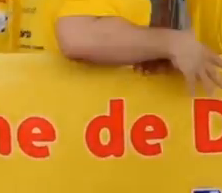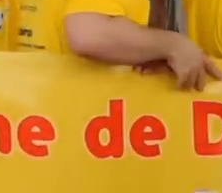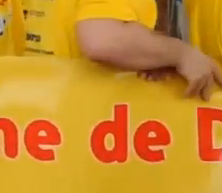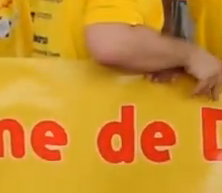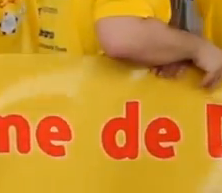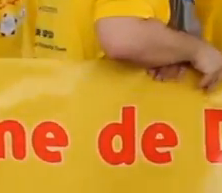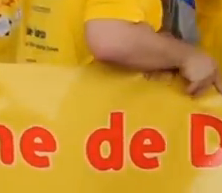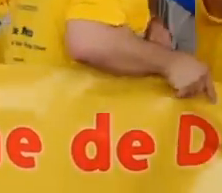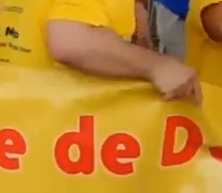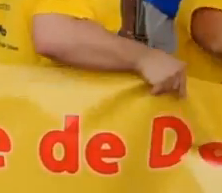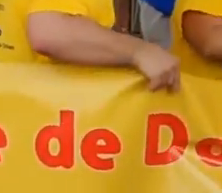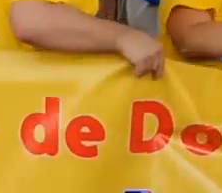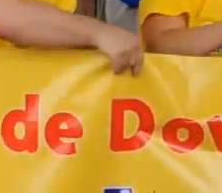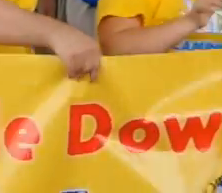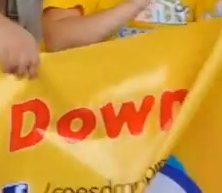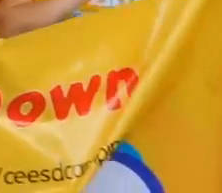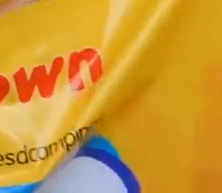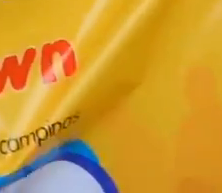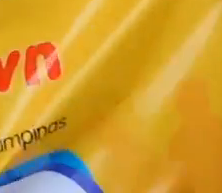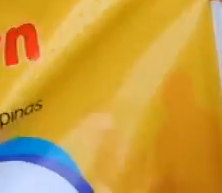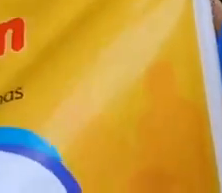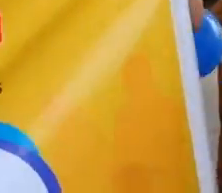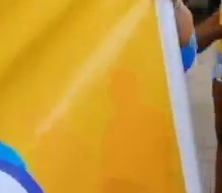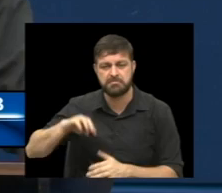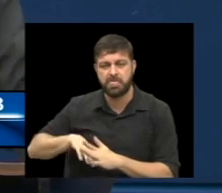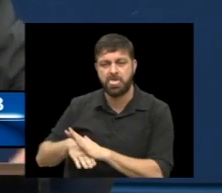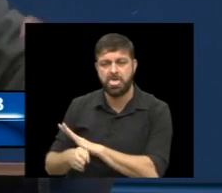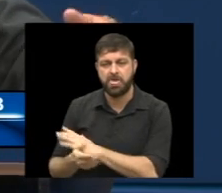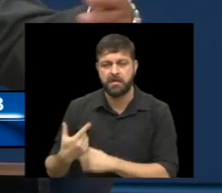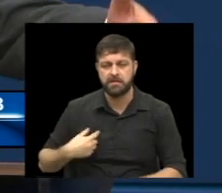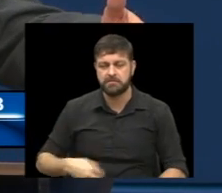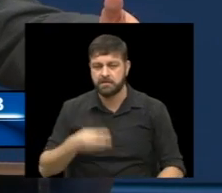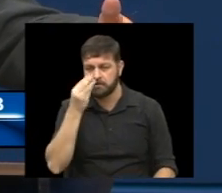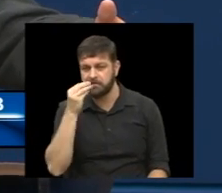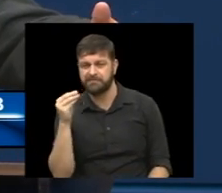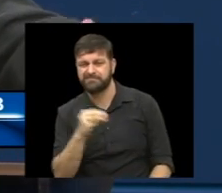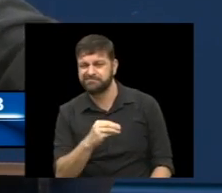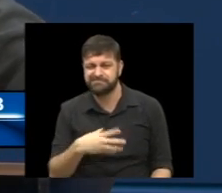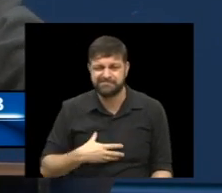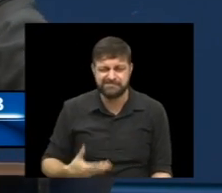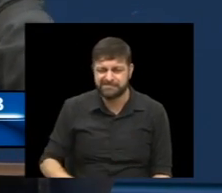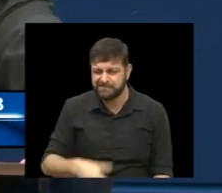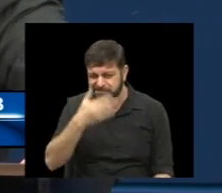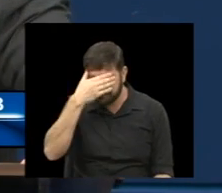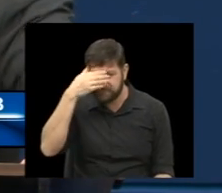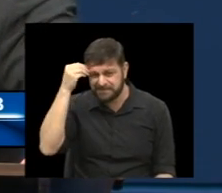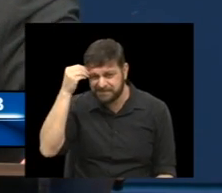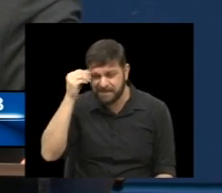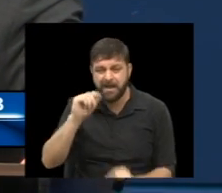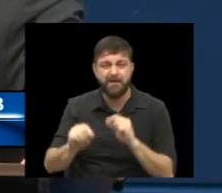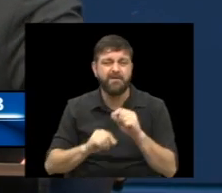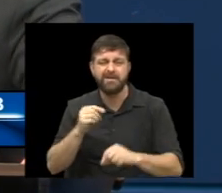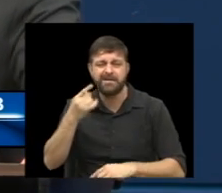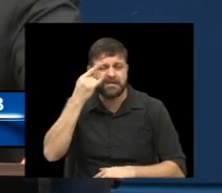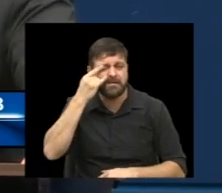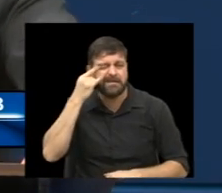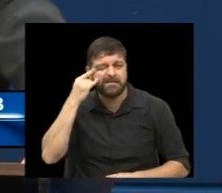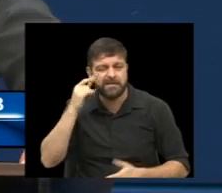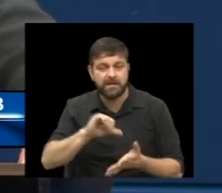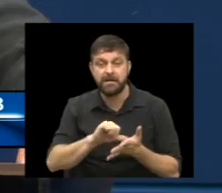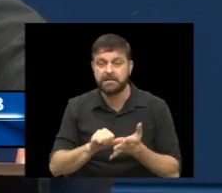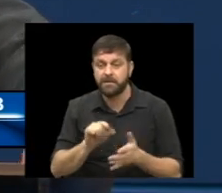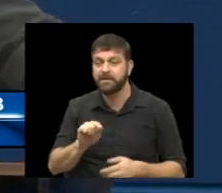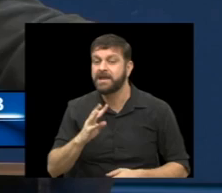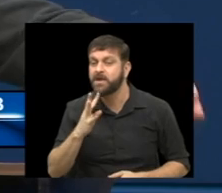também lembrou a importância do dia 21 de março. Só sabe bem o que é a síndrome de Down quem tem